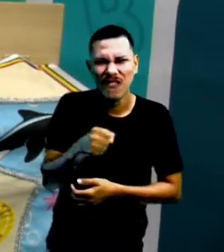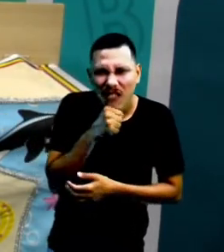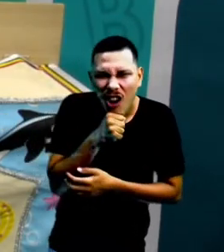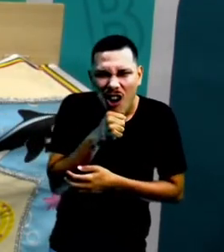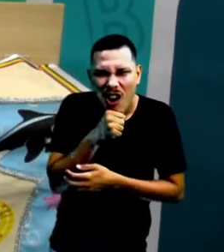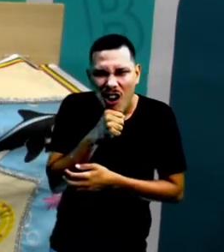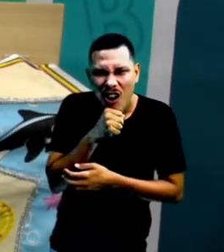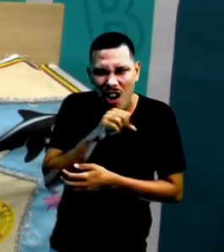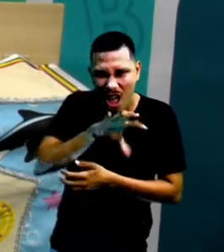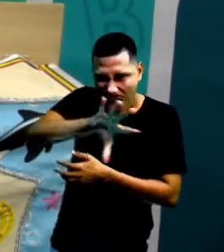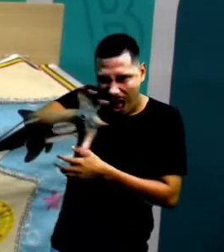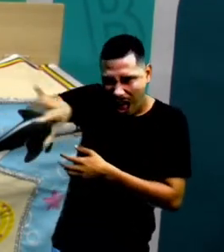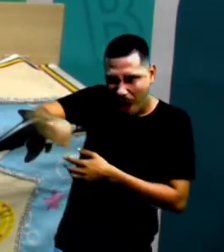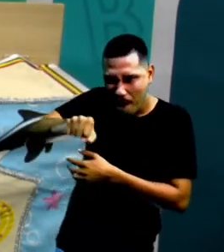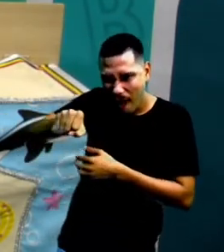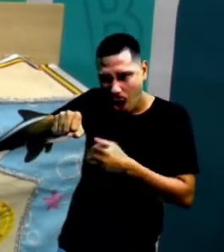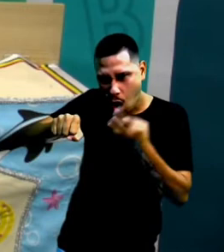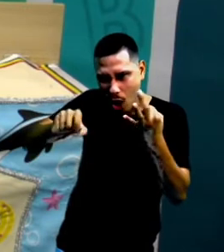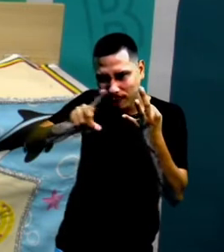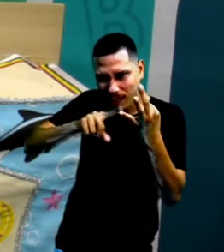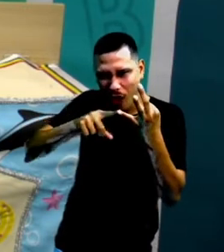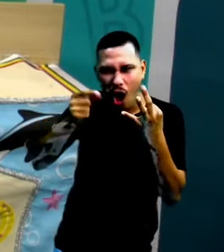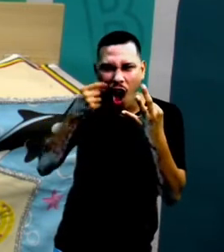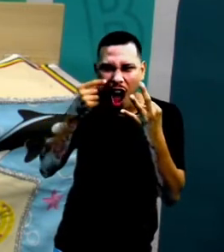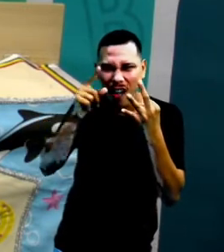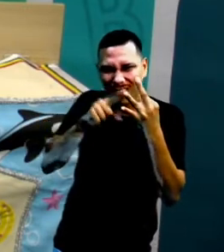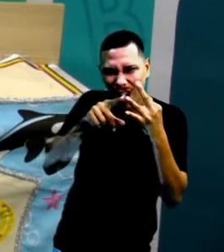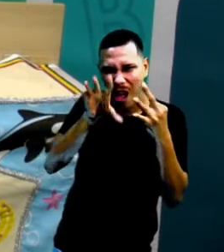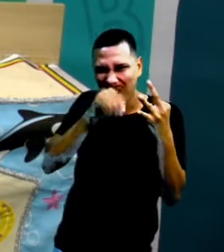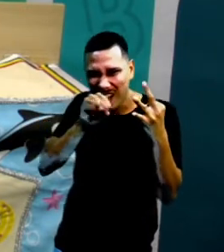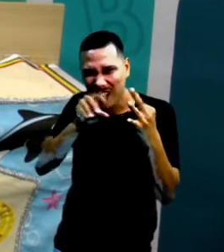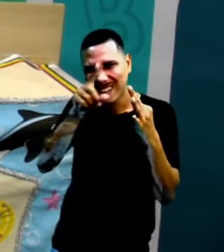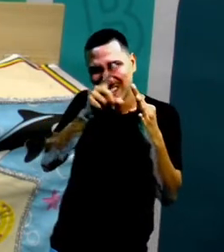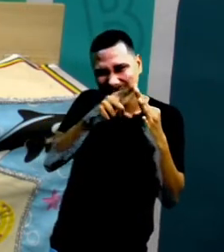todos eles pelo rabo. E o que foi que ela fez?